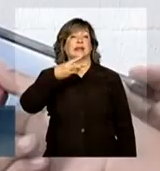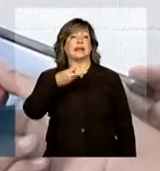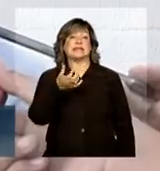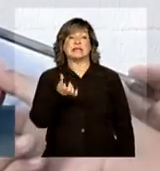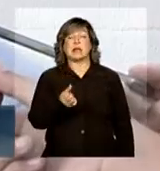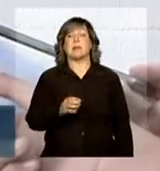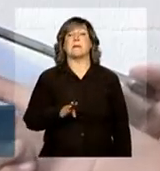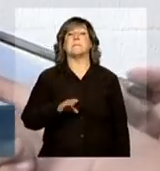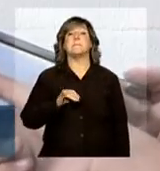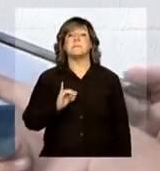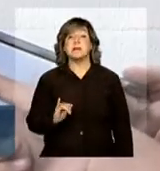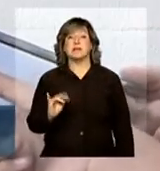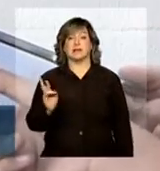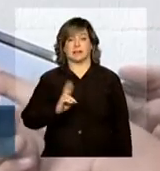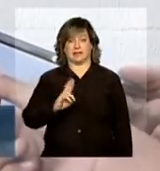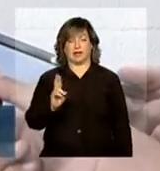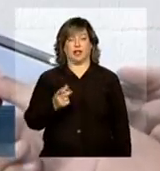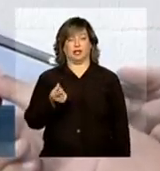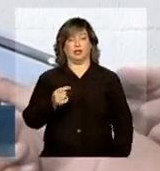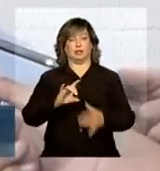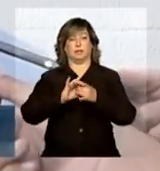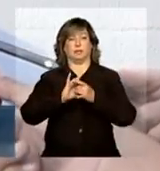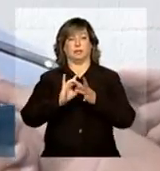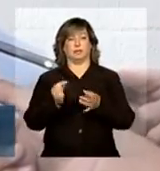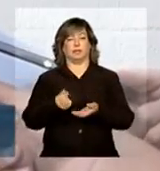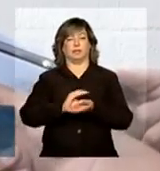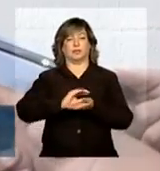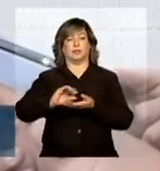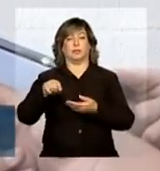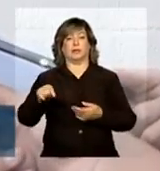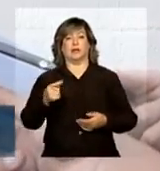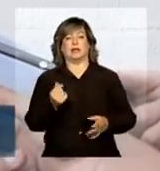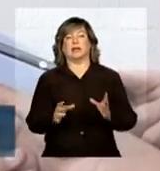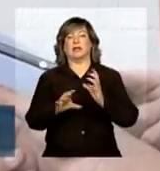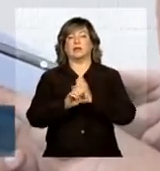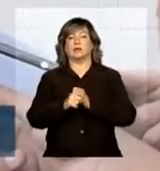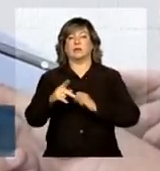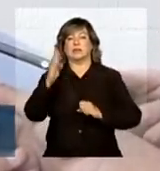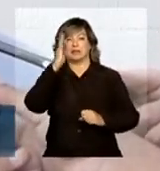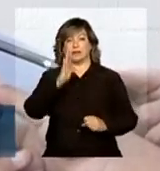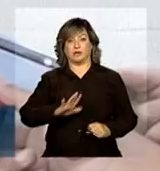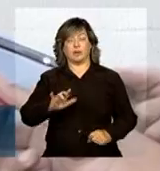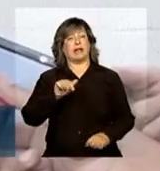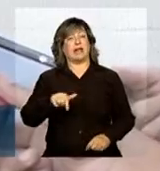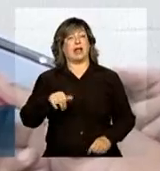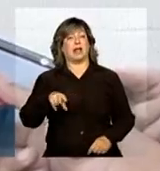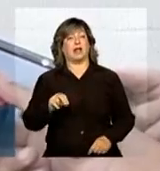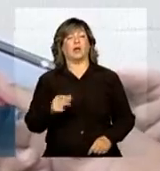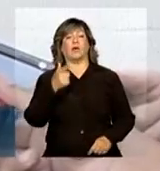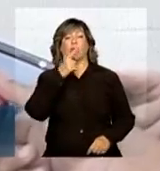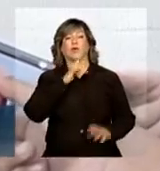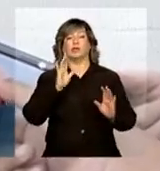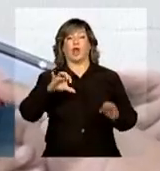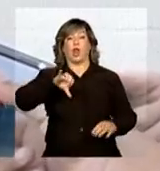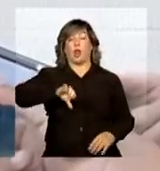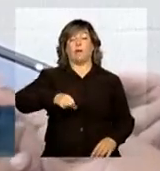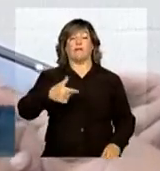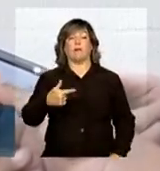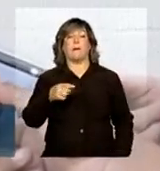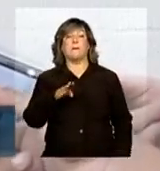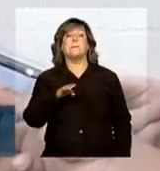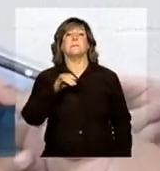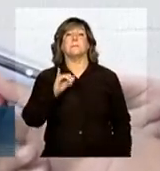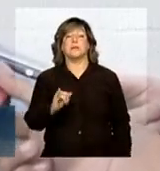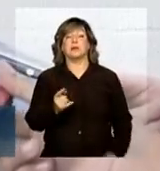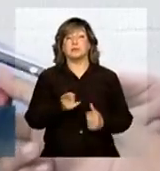que foram disponibilizados de recurso equalizado pelo Tesouro Nacional, esse ano foram acessados 92 bilhões nos